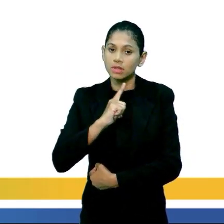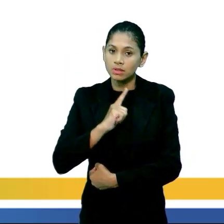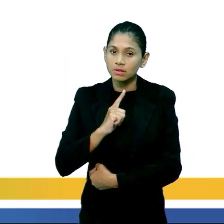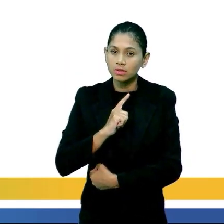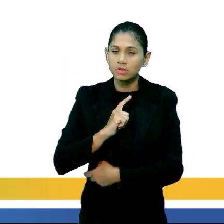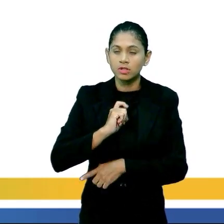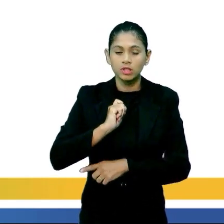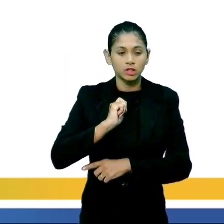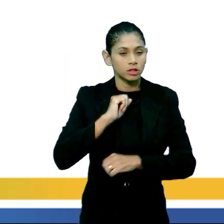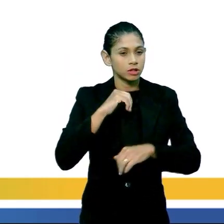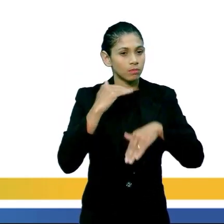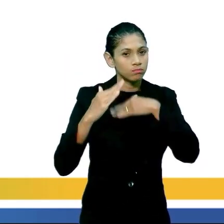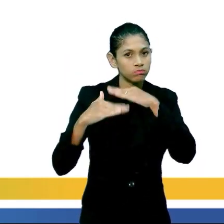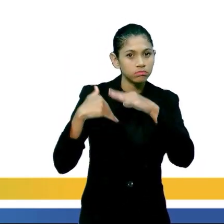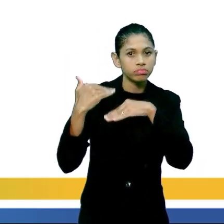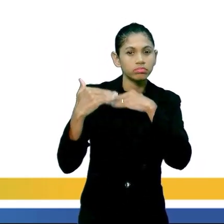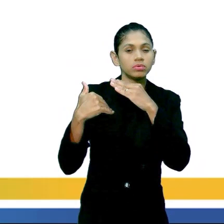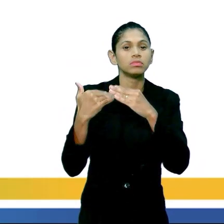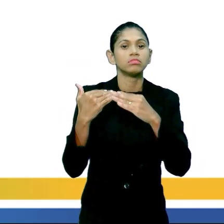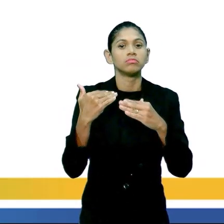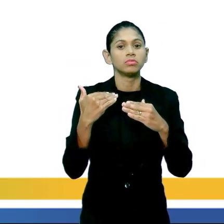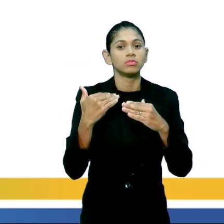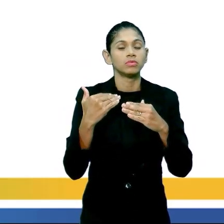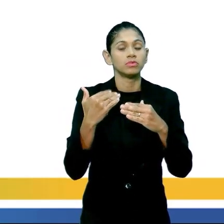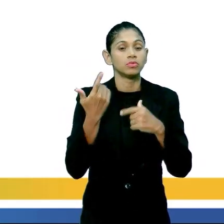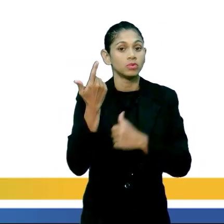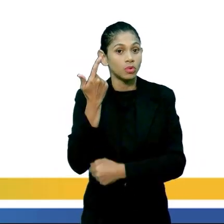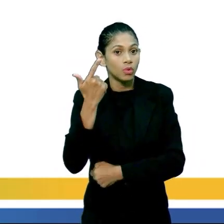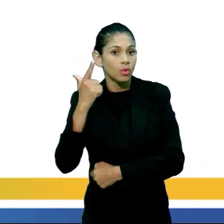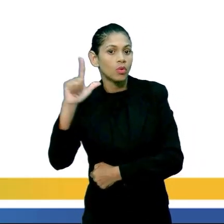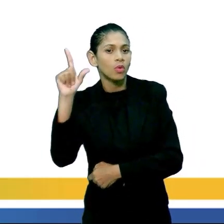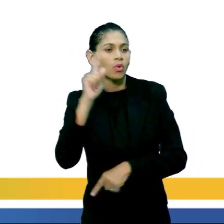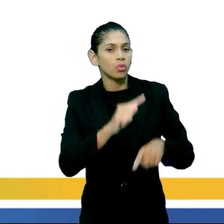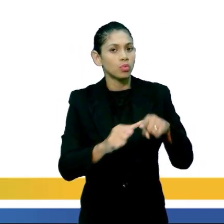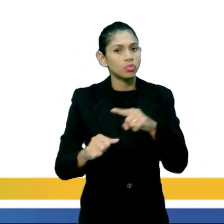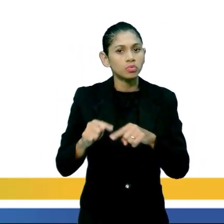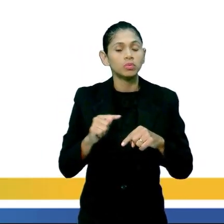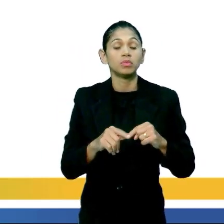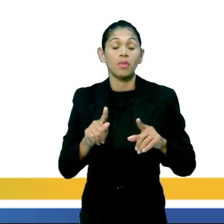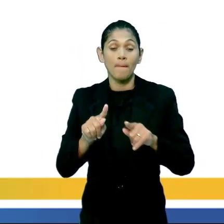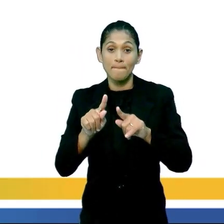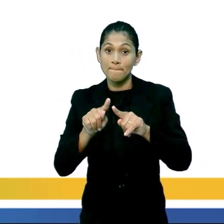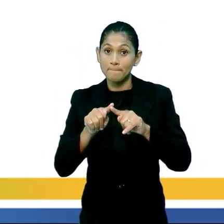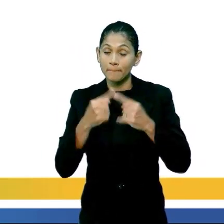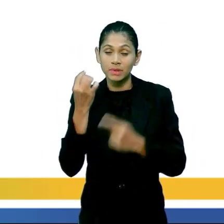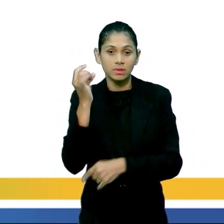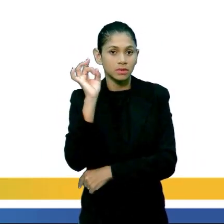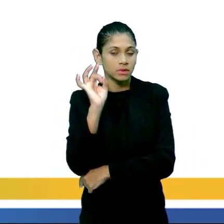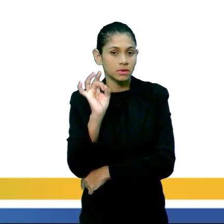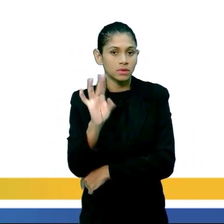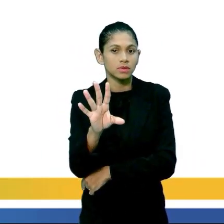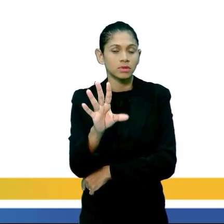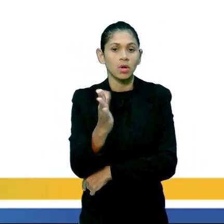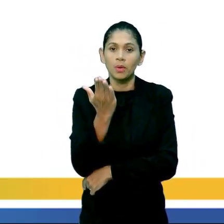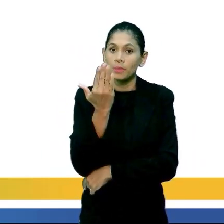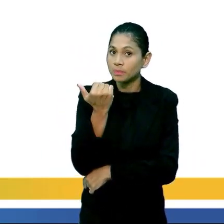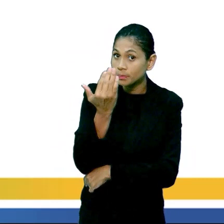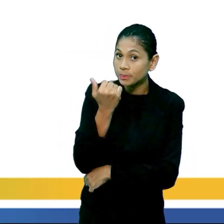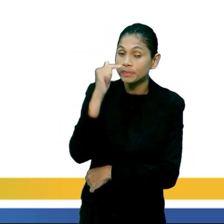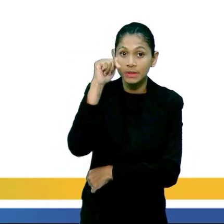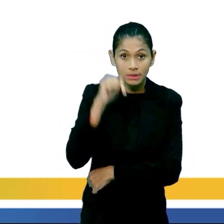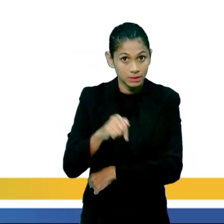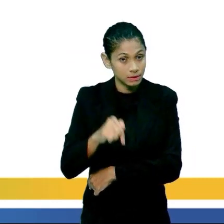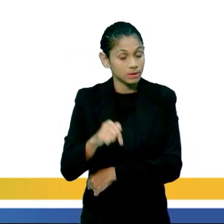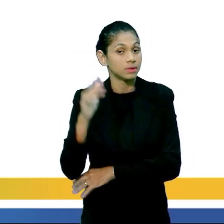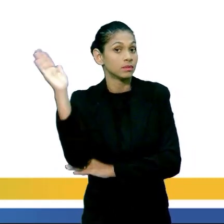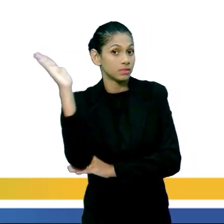havia policultura, mas não era em larga escala, era apenas para consumo interno ou como atividade secundária.